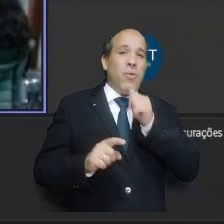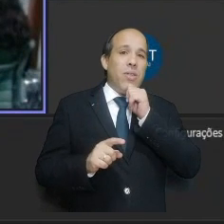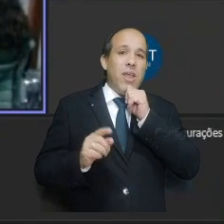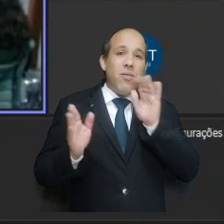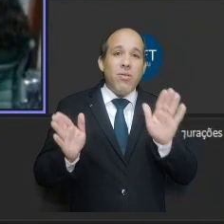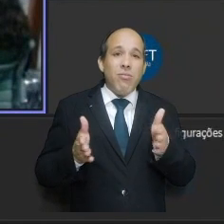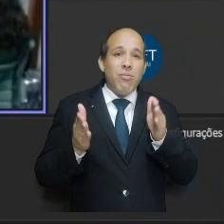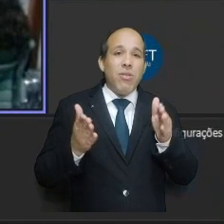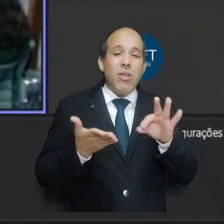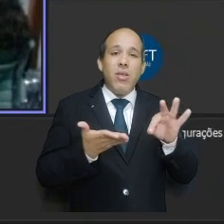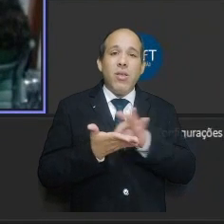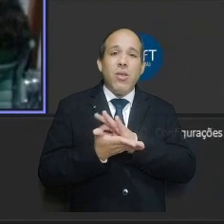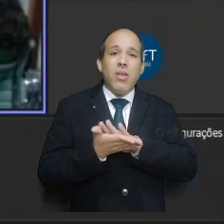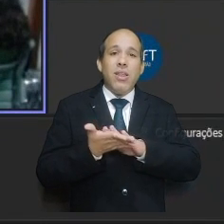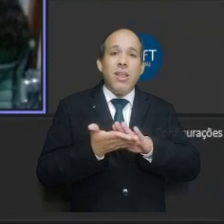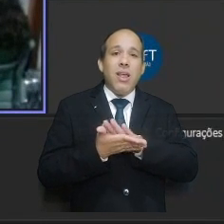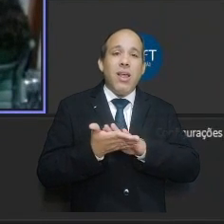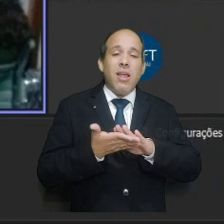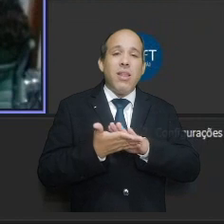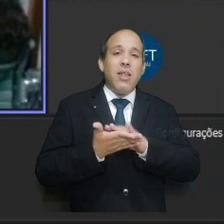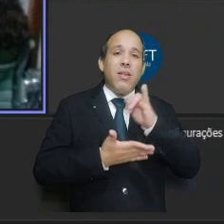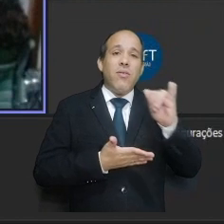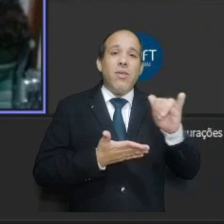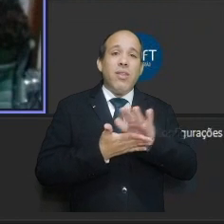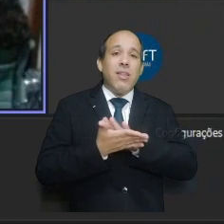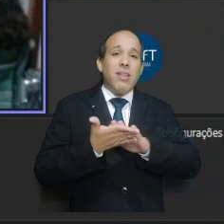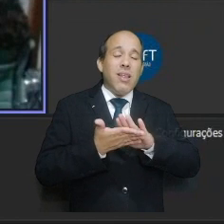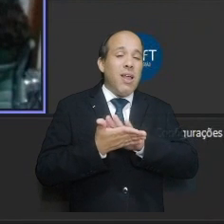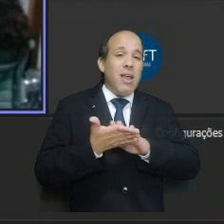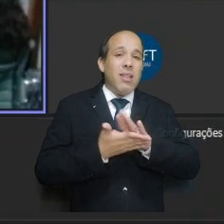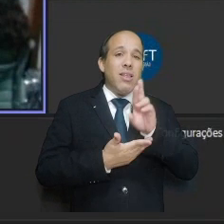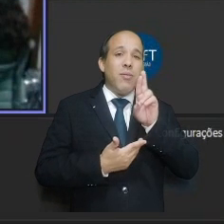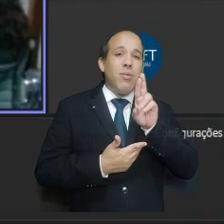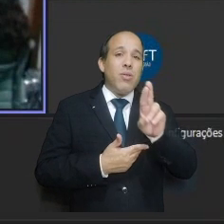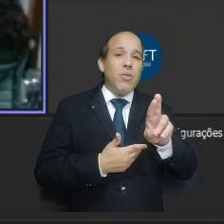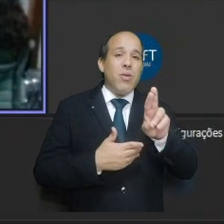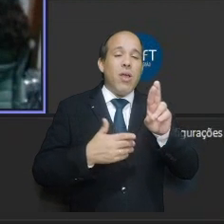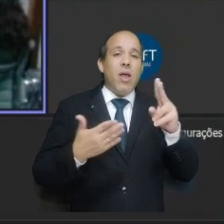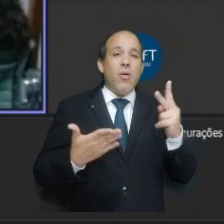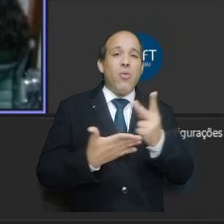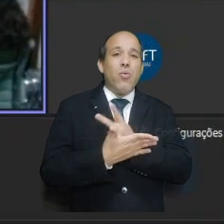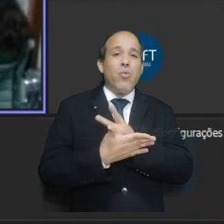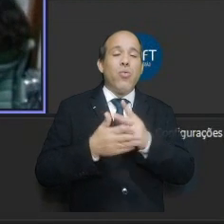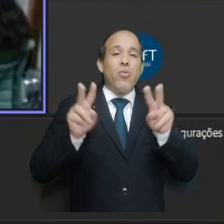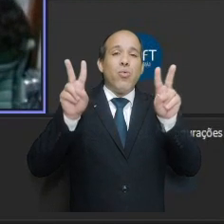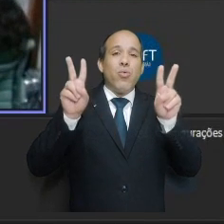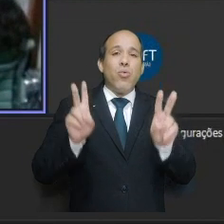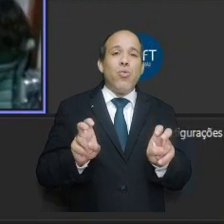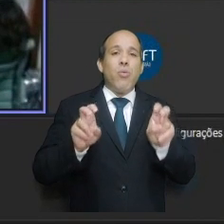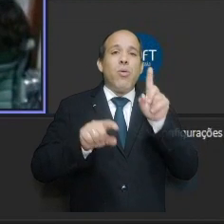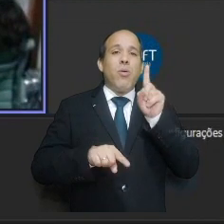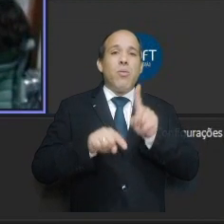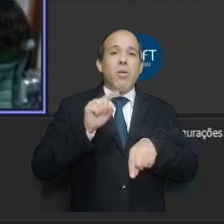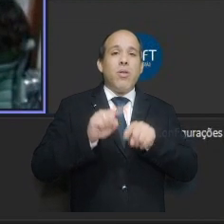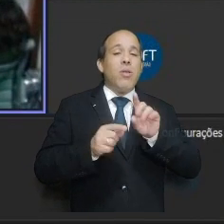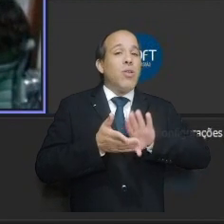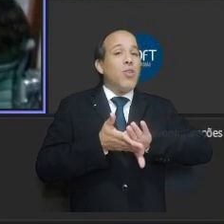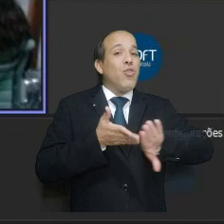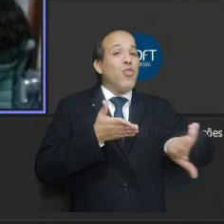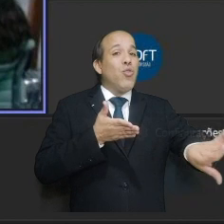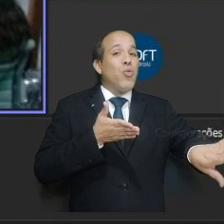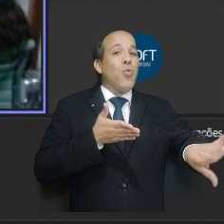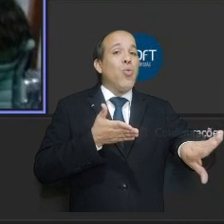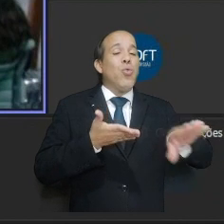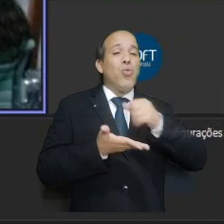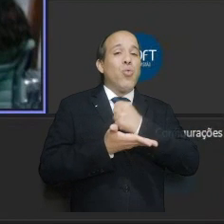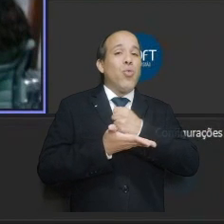houve, na falta de estipulação escrita, inviável desconsiderar que a representação correria sobre o produto